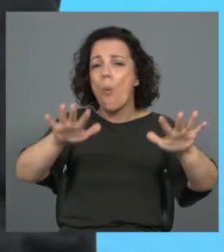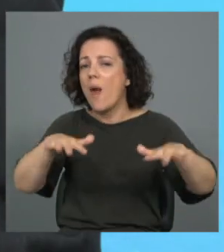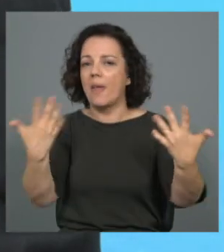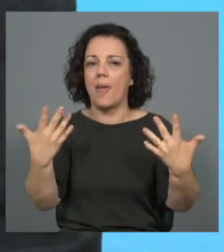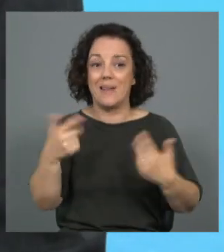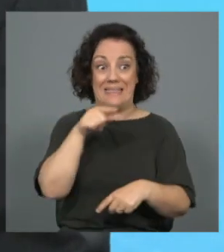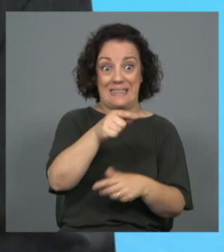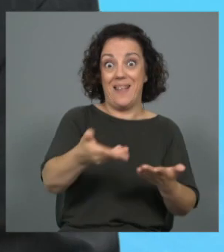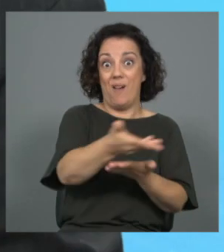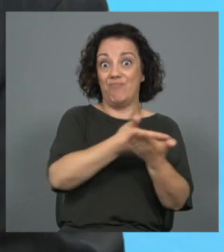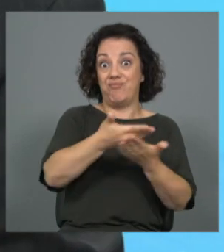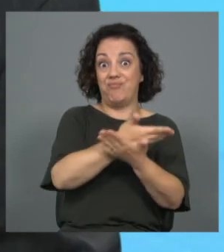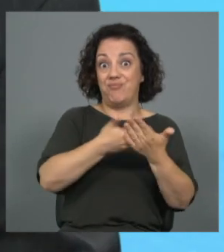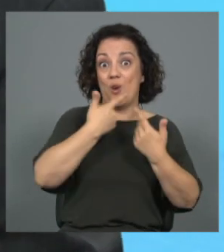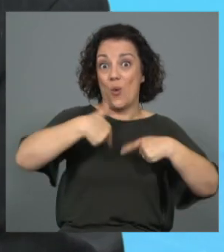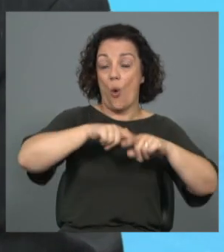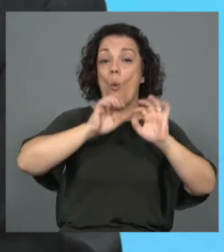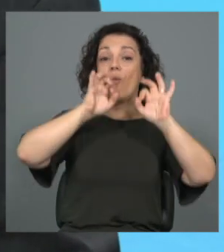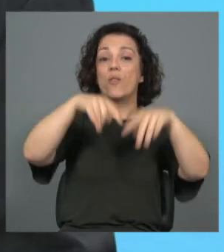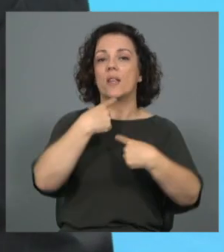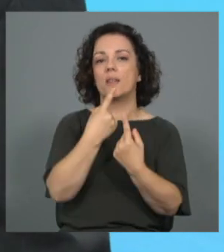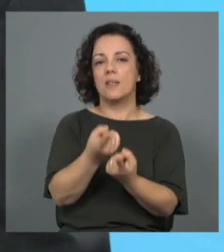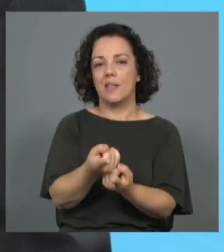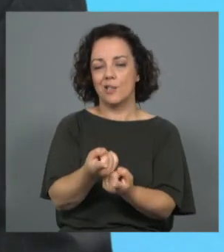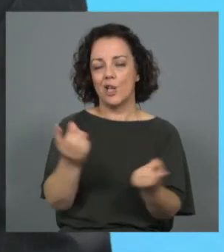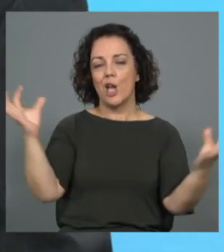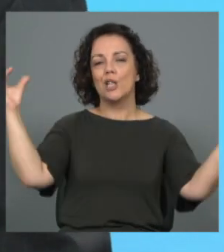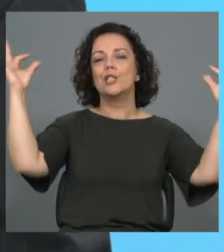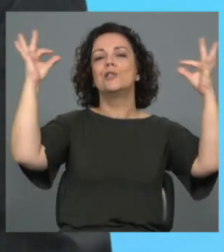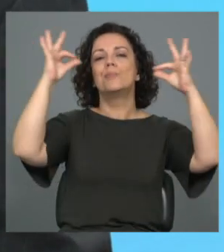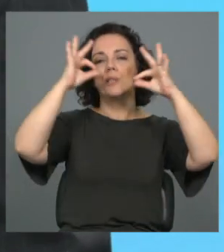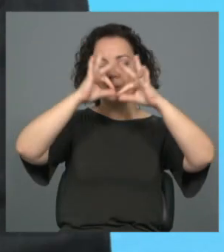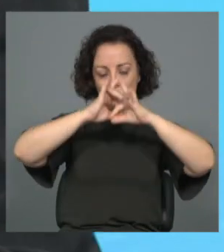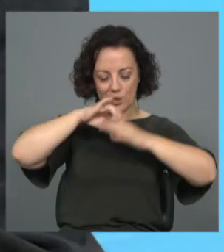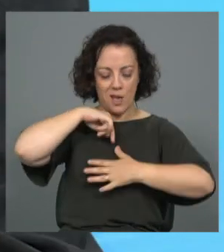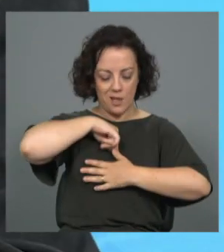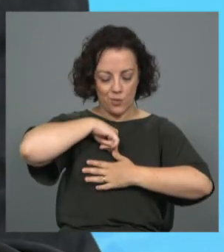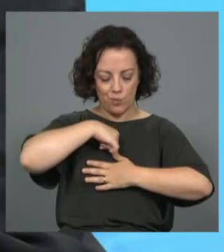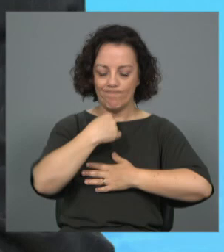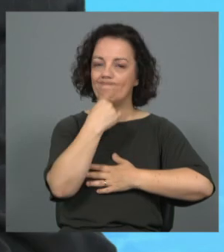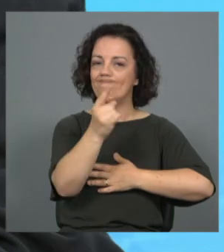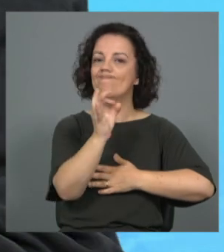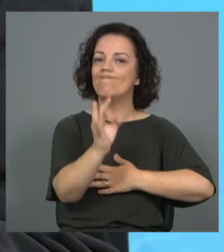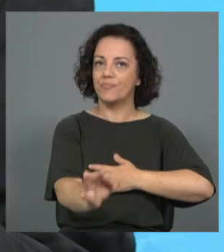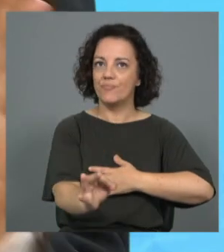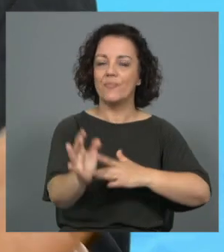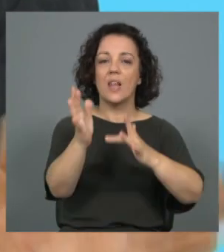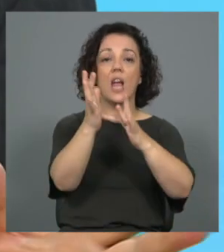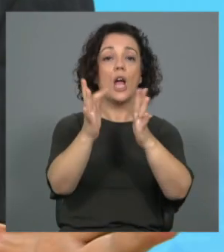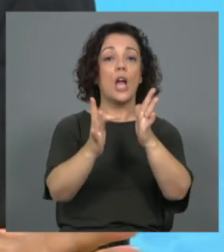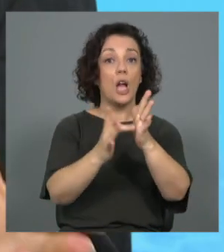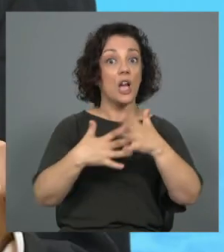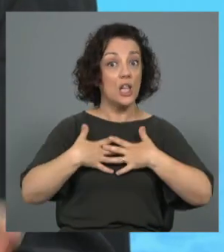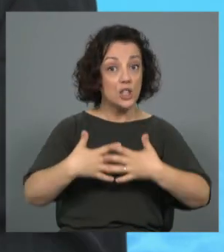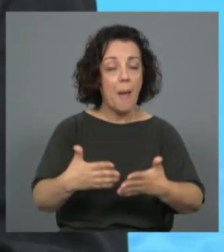reunião terminou dizendo: o Espírito Santo e nós decidimos que o cristianismo é aberto a todas as